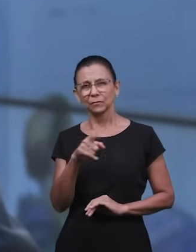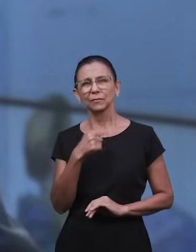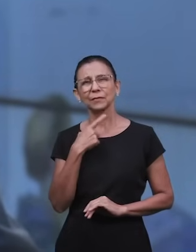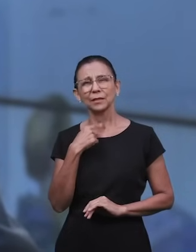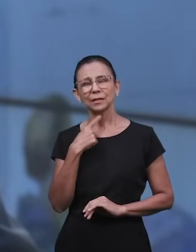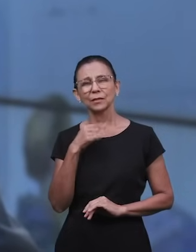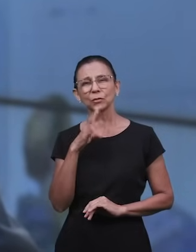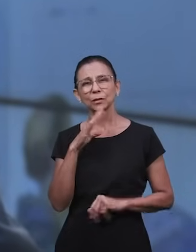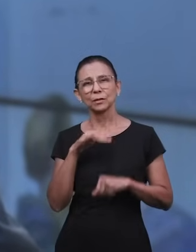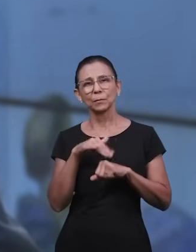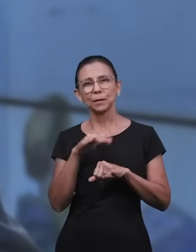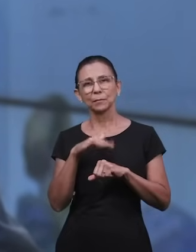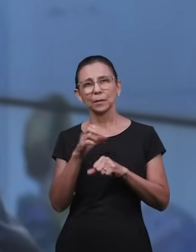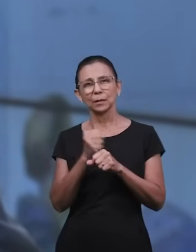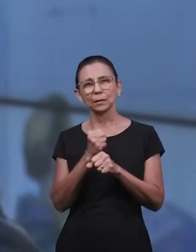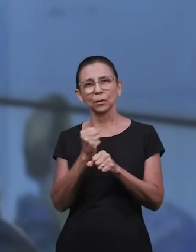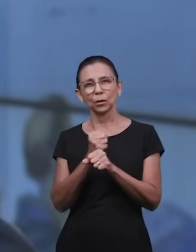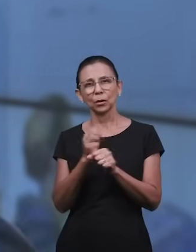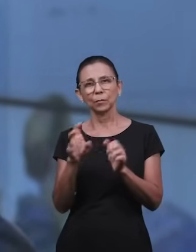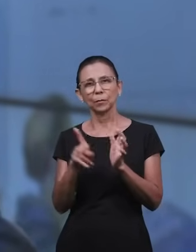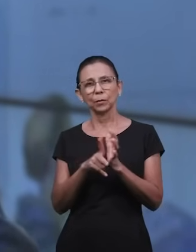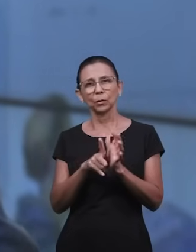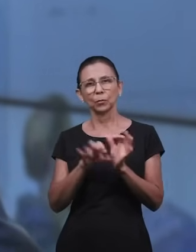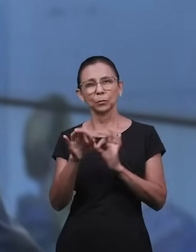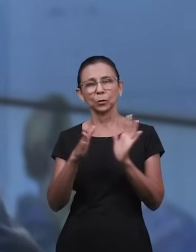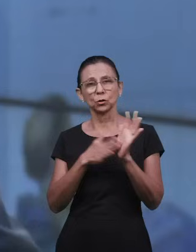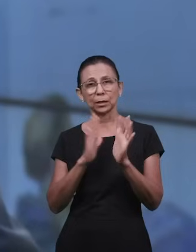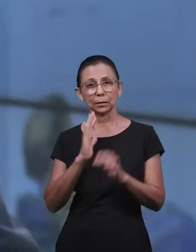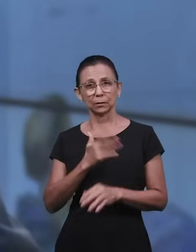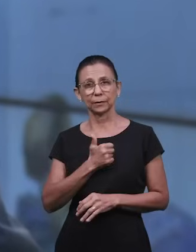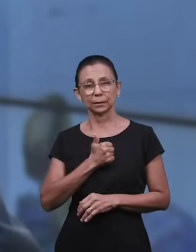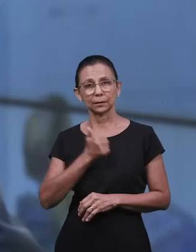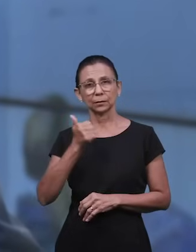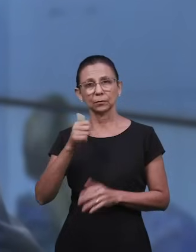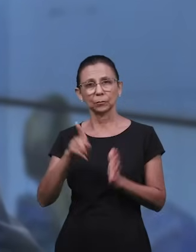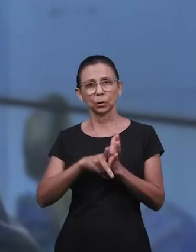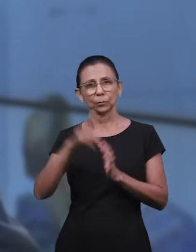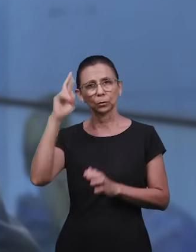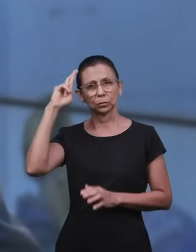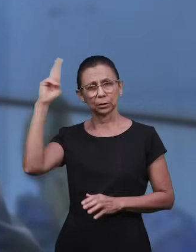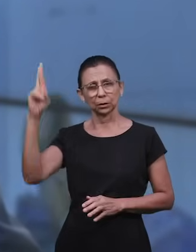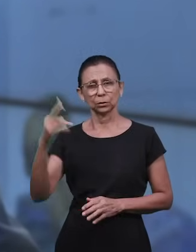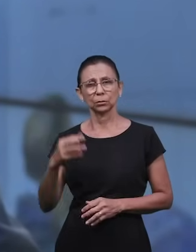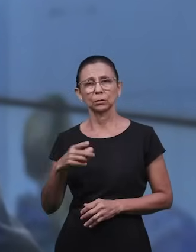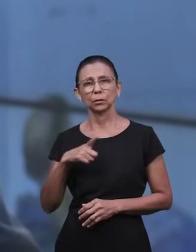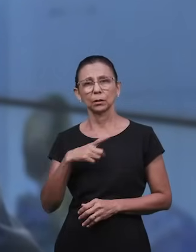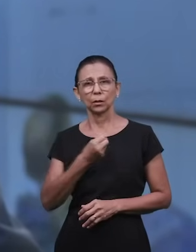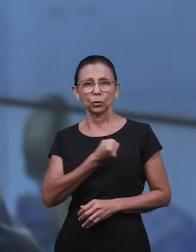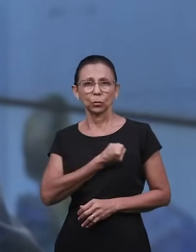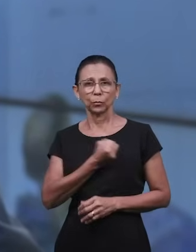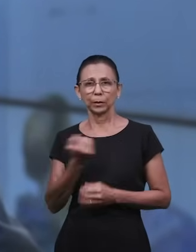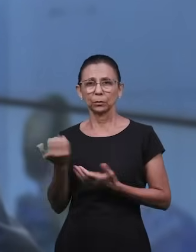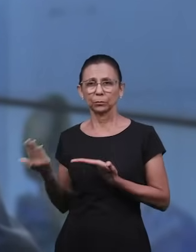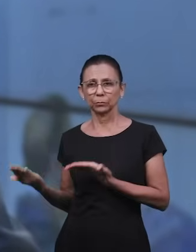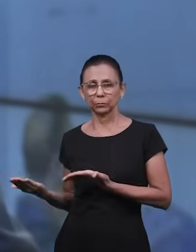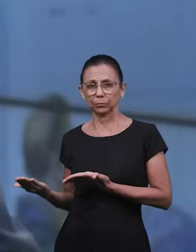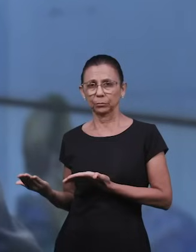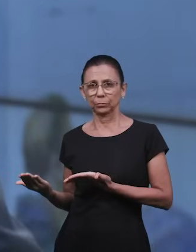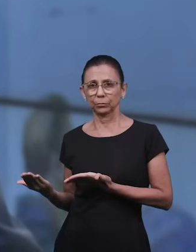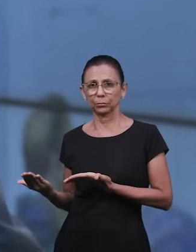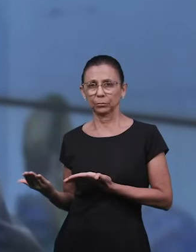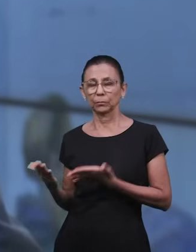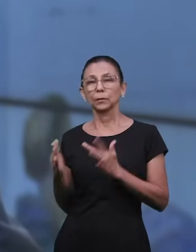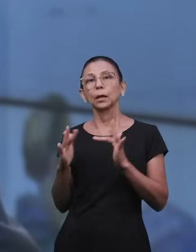e deseja conhecer mais a respeito da obra do Senhor, existe um número de um telefone que é o